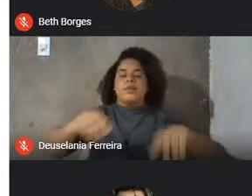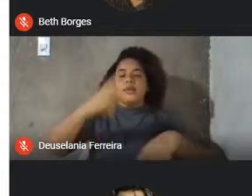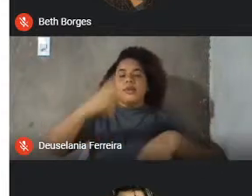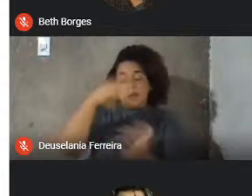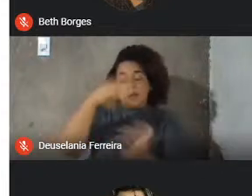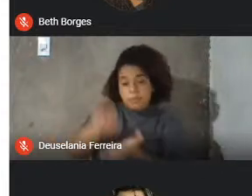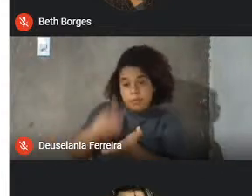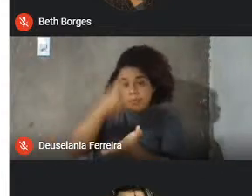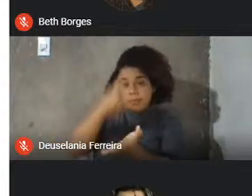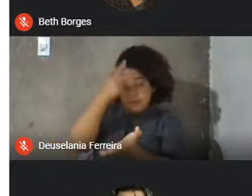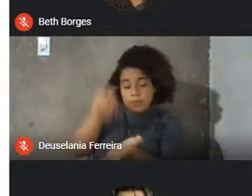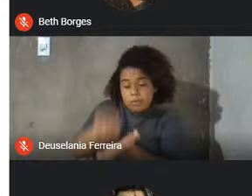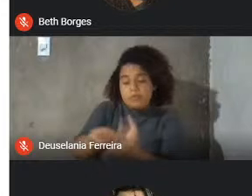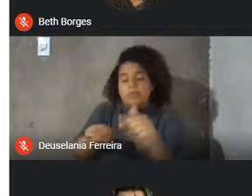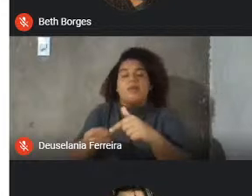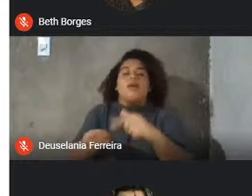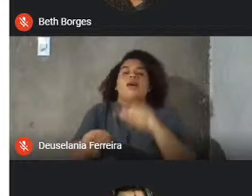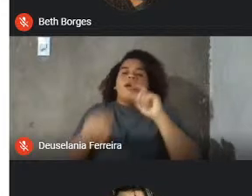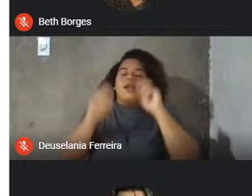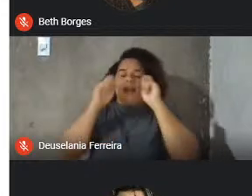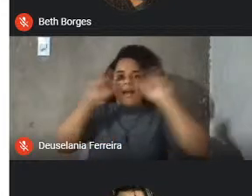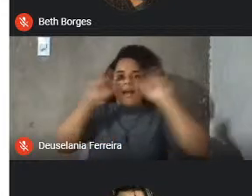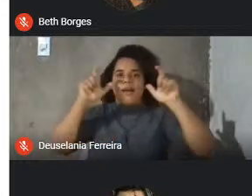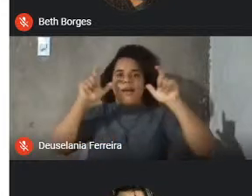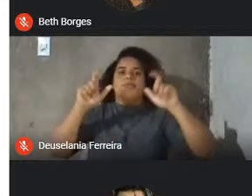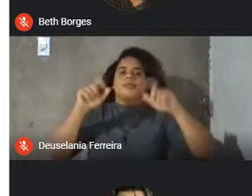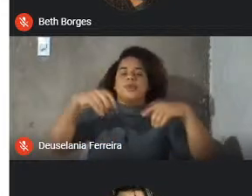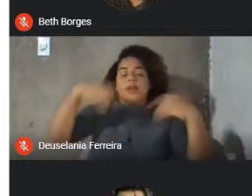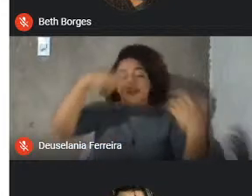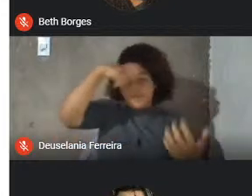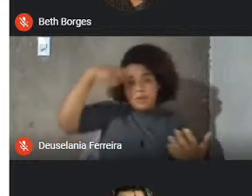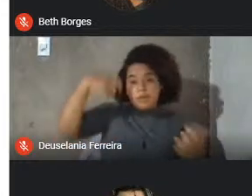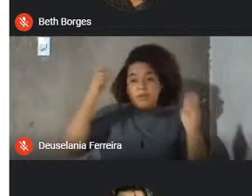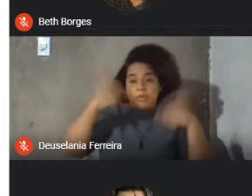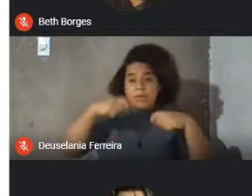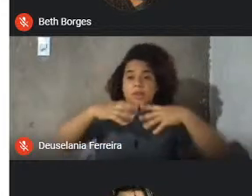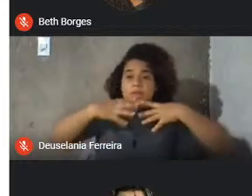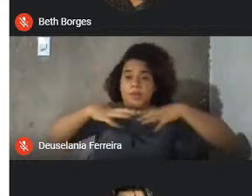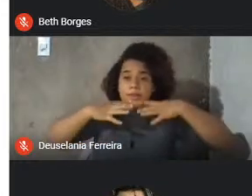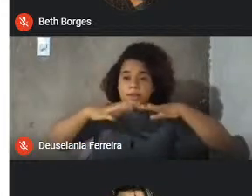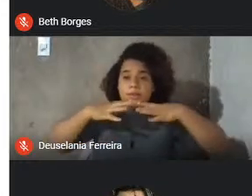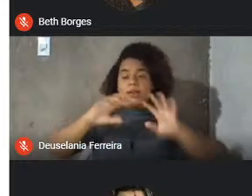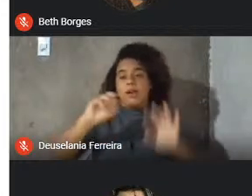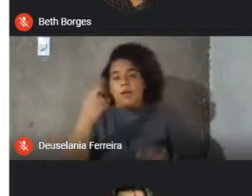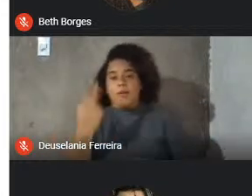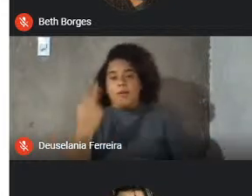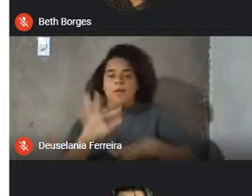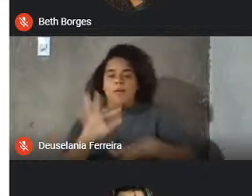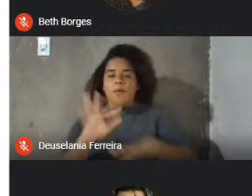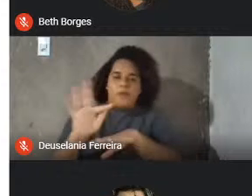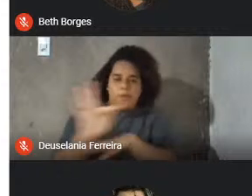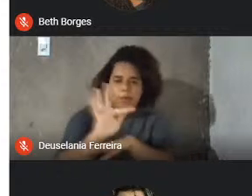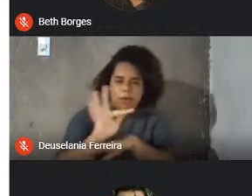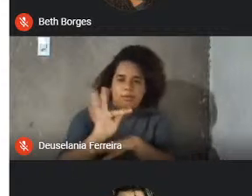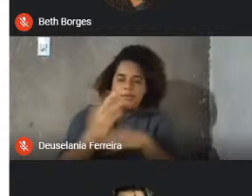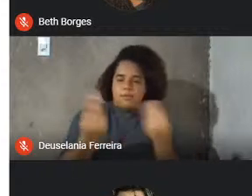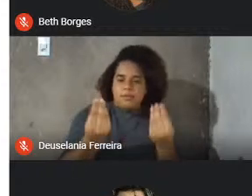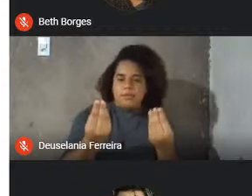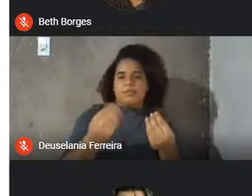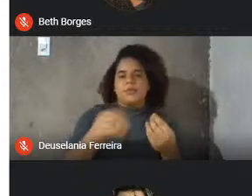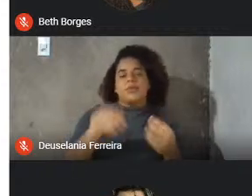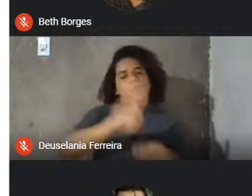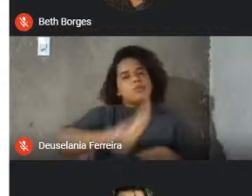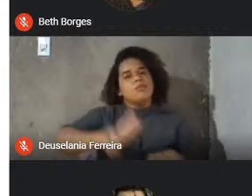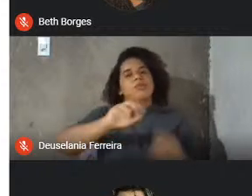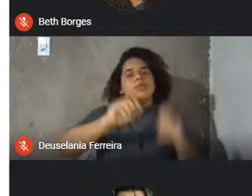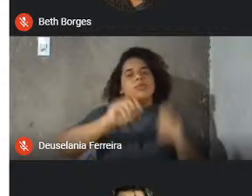ser natural ou formal. Formal é quando nós utilizamos ela com a pessoa com os olhos fechados, né? Elucidando todo